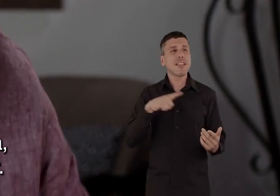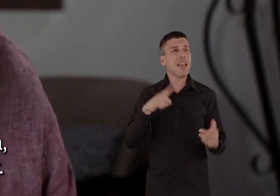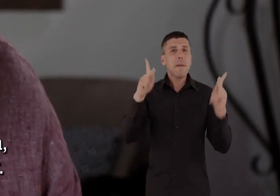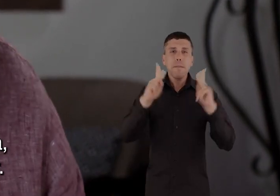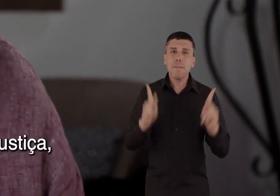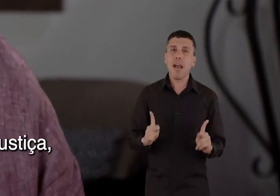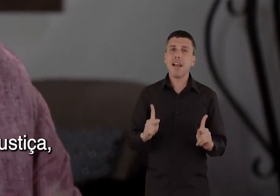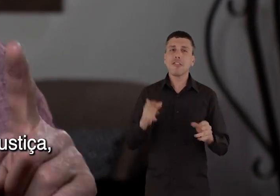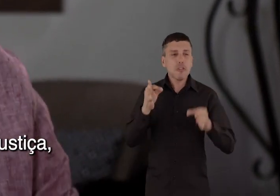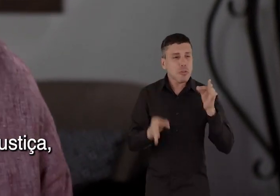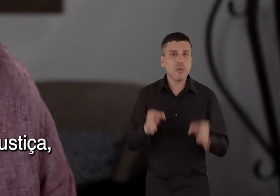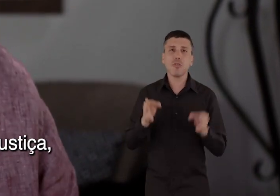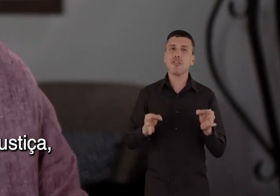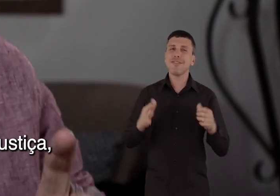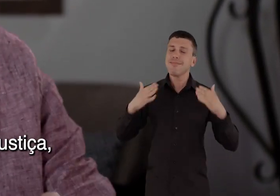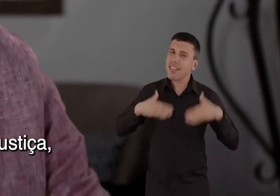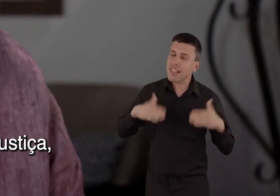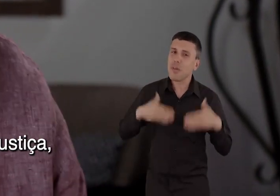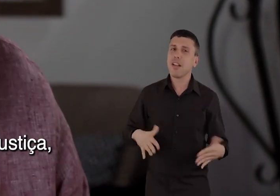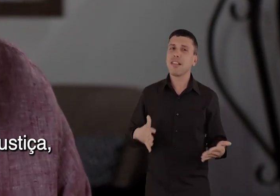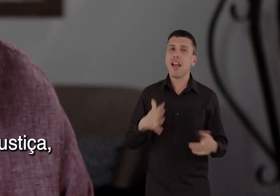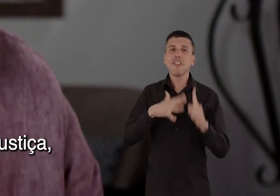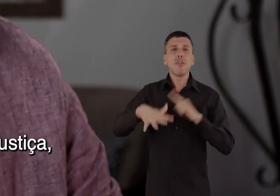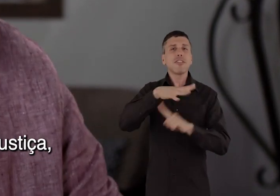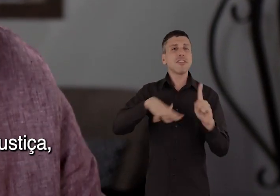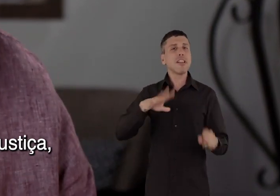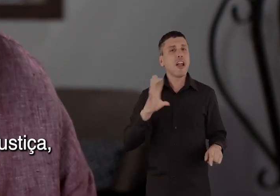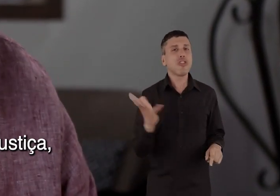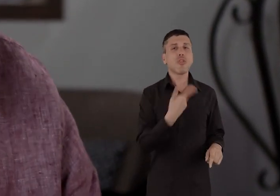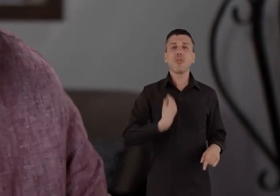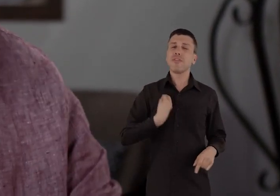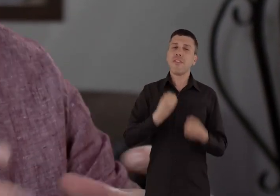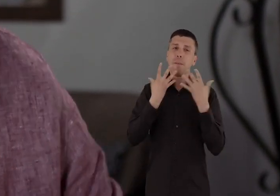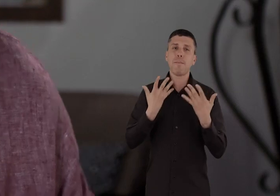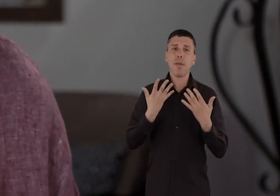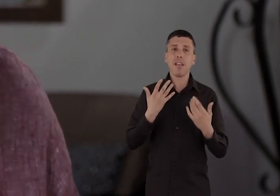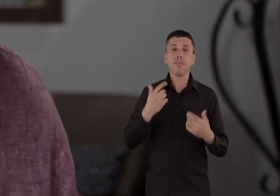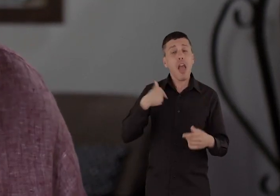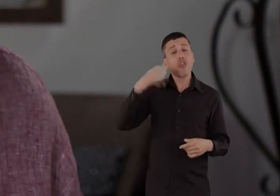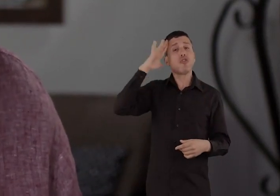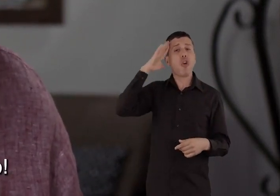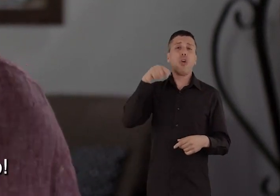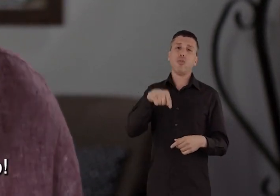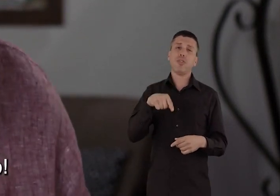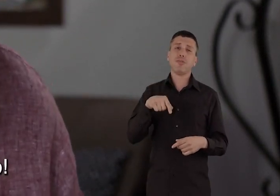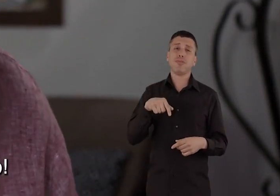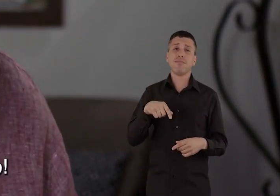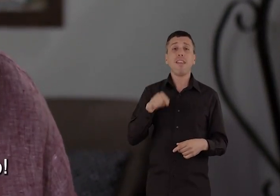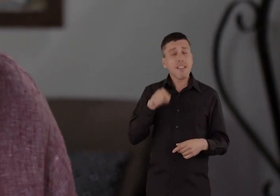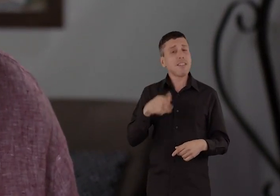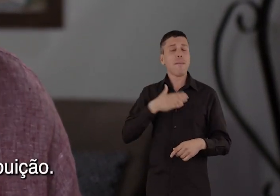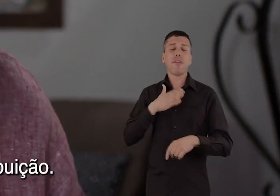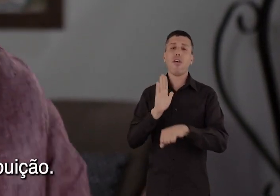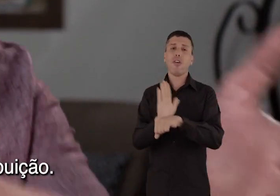e pode ter. Uma nação de paz, de justiça, de tranquilidade, onde todo o povo possa viver bem. Eu sonho com